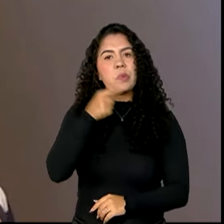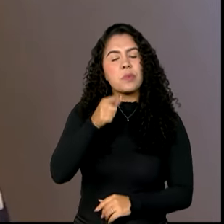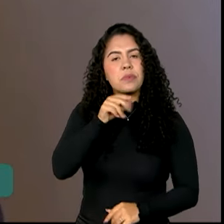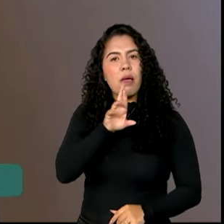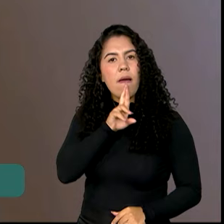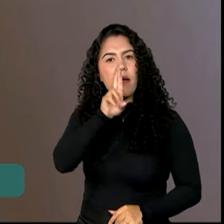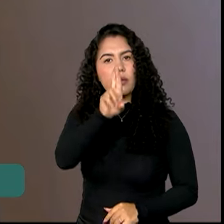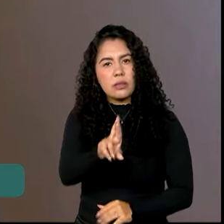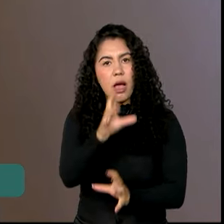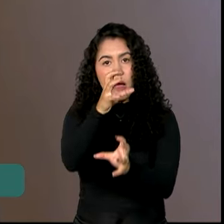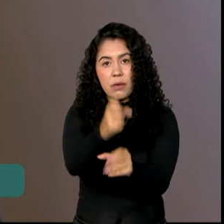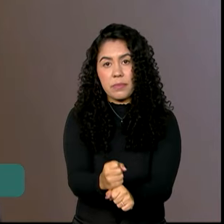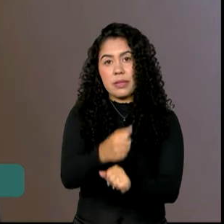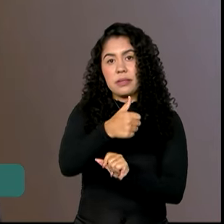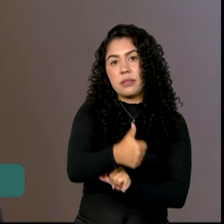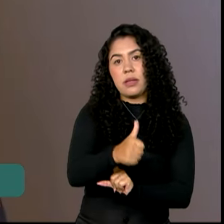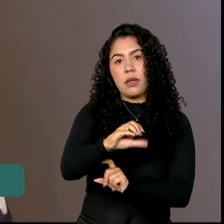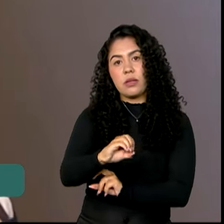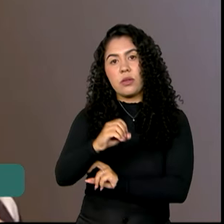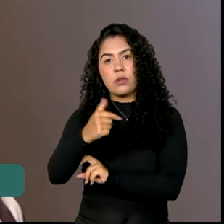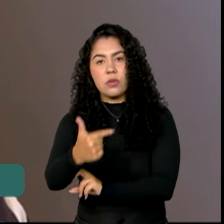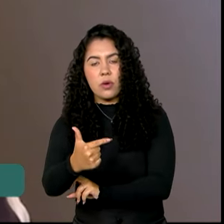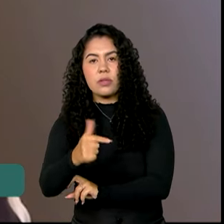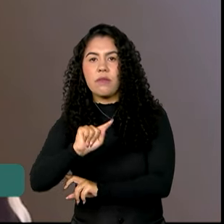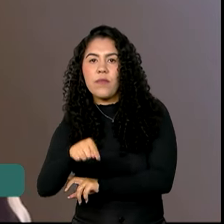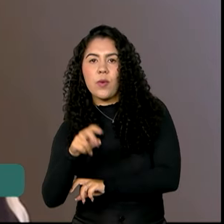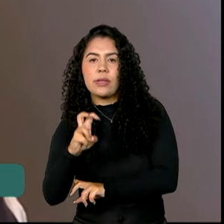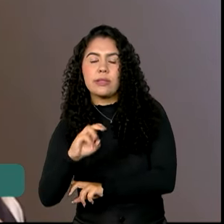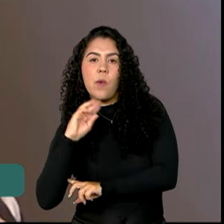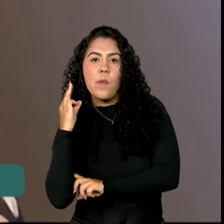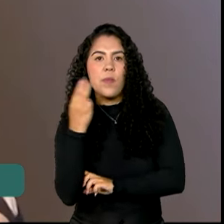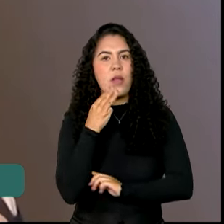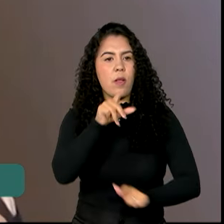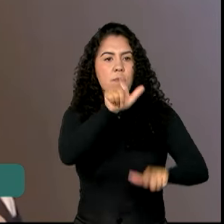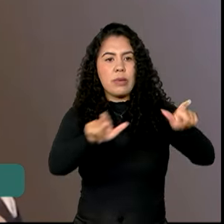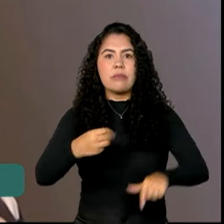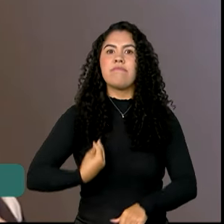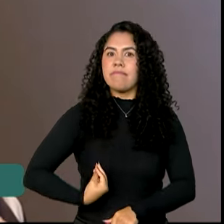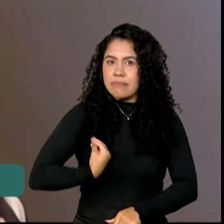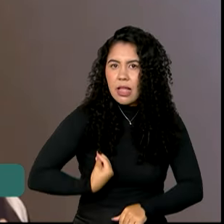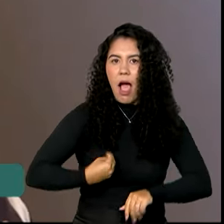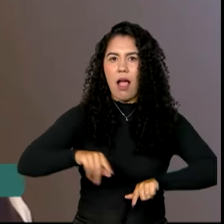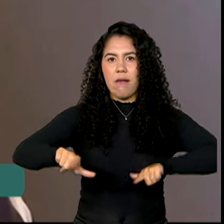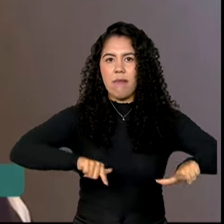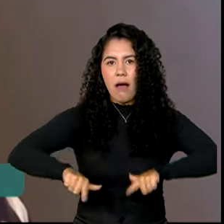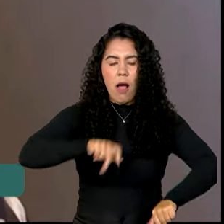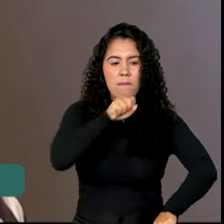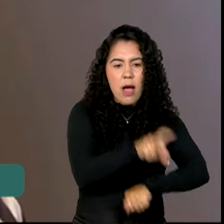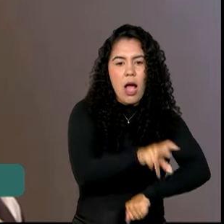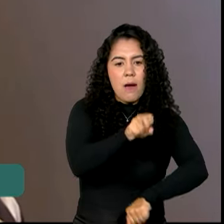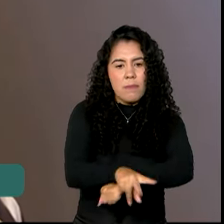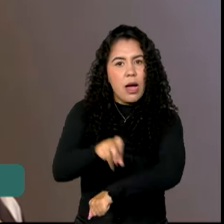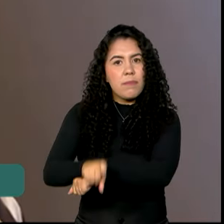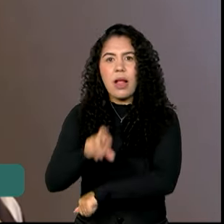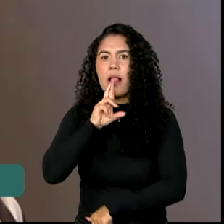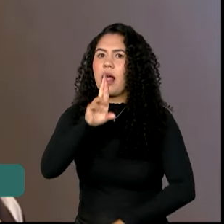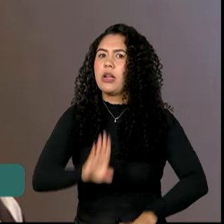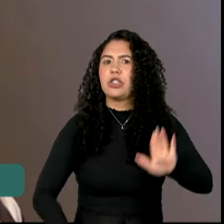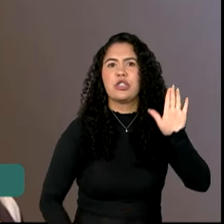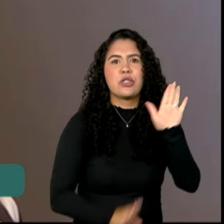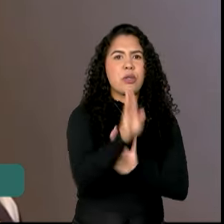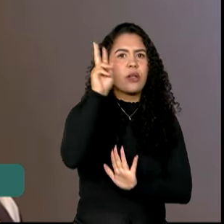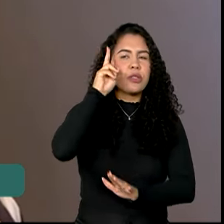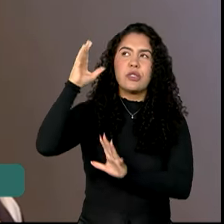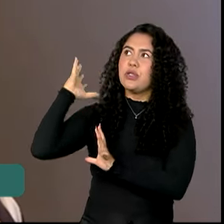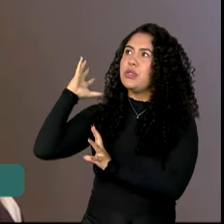de 102,5 milhões de pessoas trabalhando, o que representa um recorde de toda a série